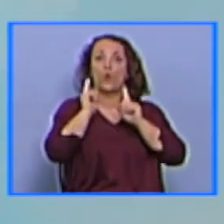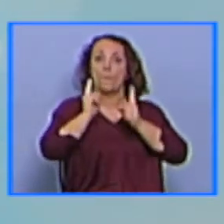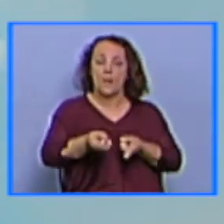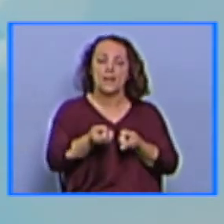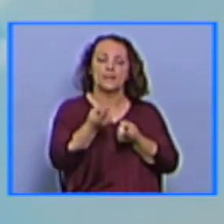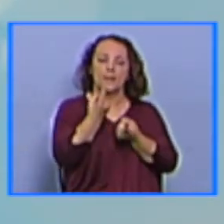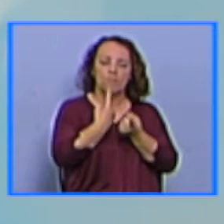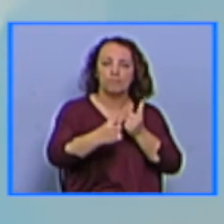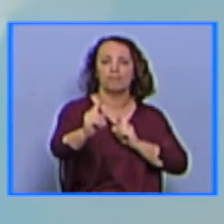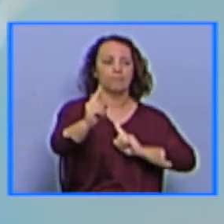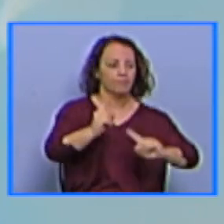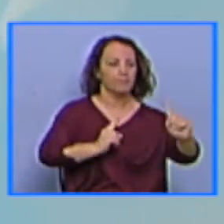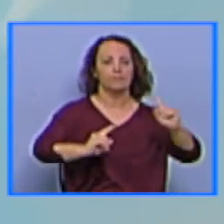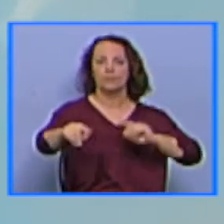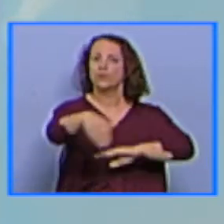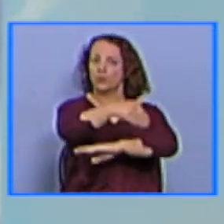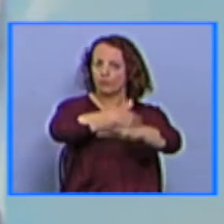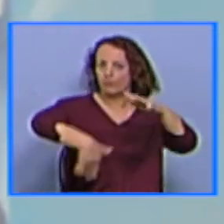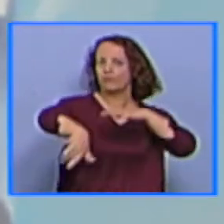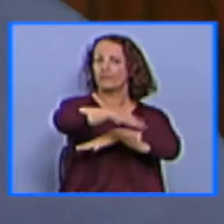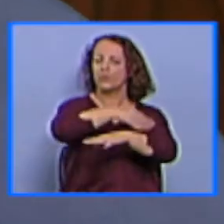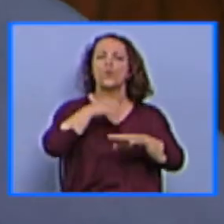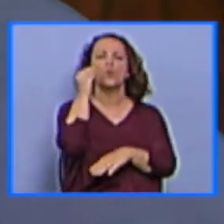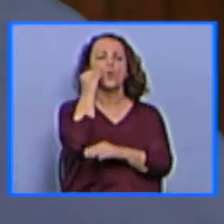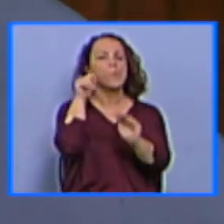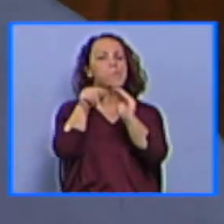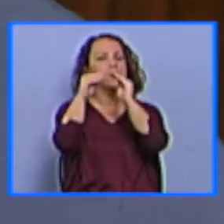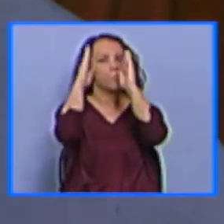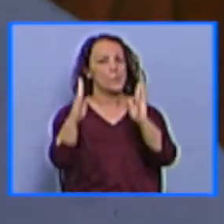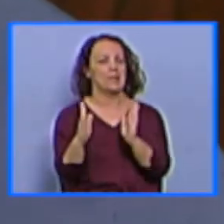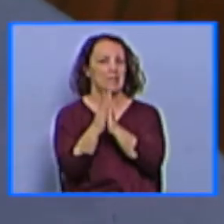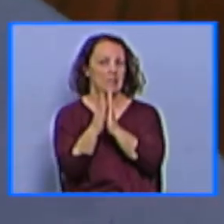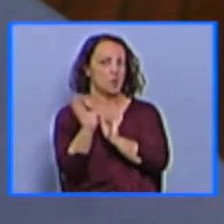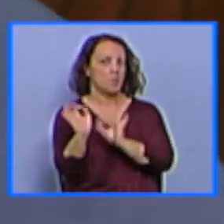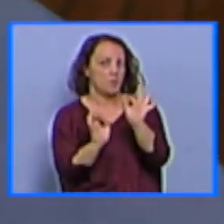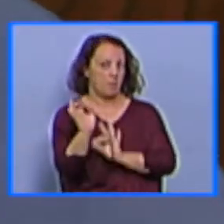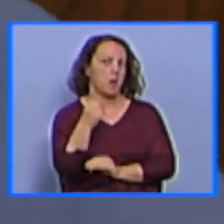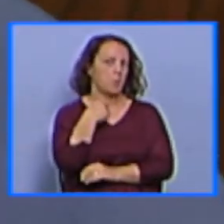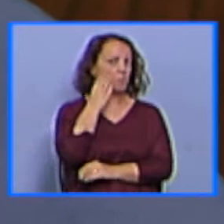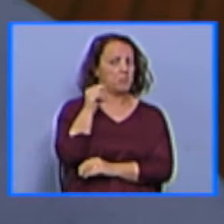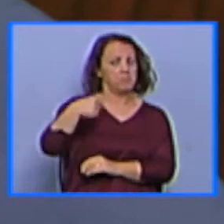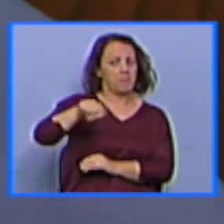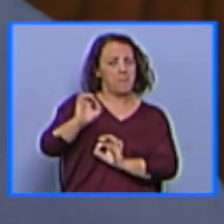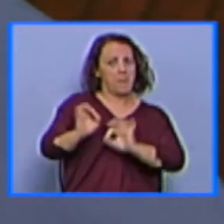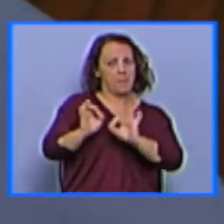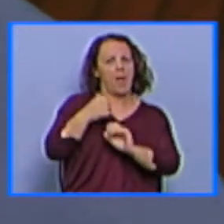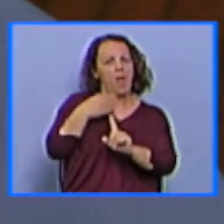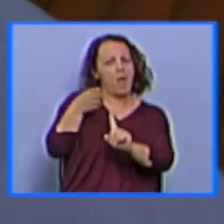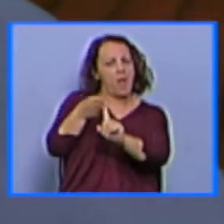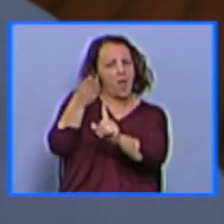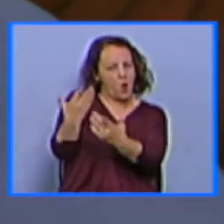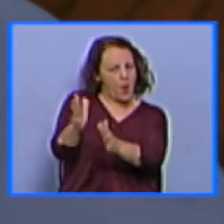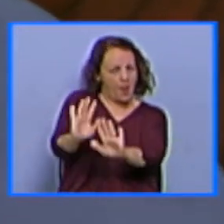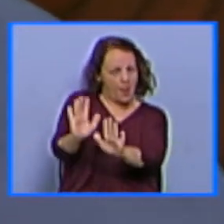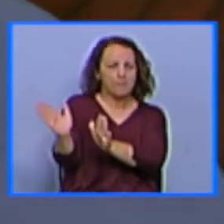de culto. Acredito que há indicações precisas que estão a ser pensadas e delineadas. Não vamos por aí desta